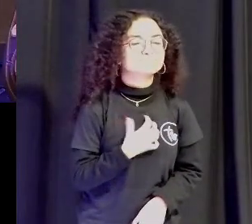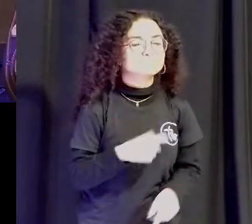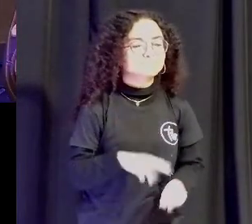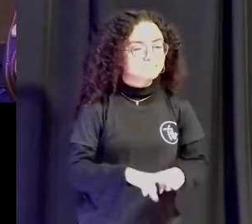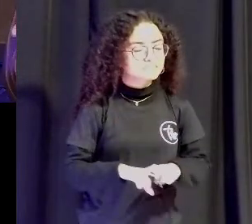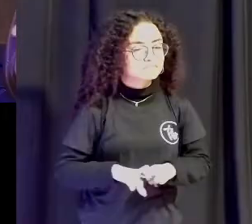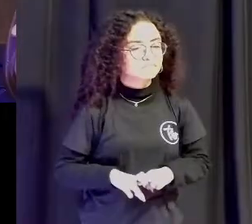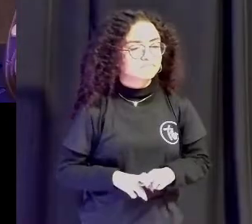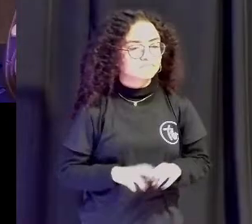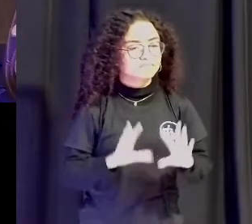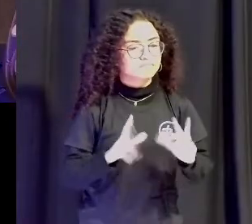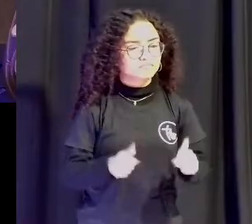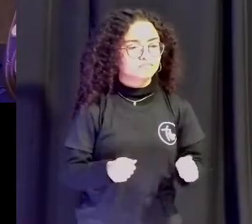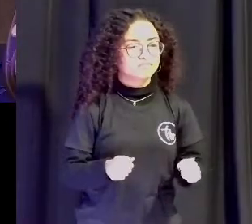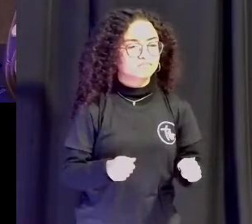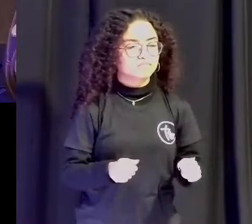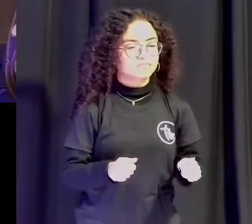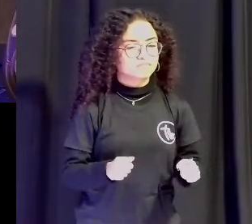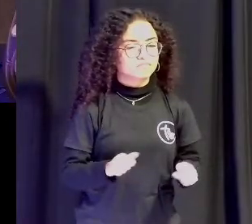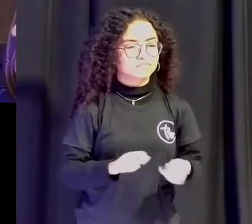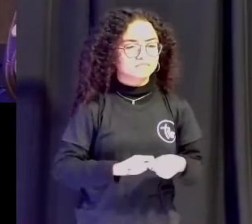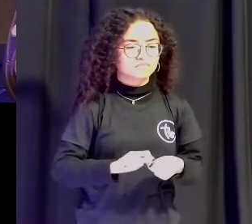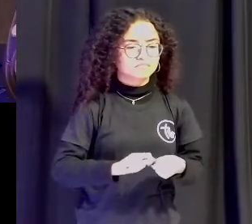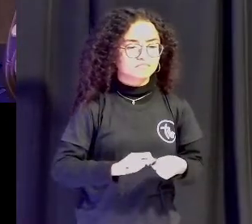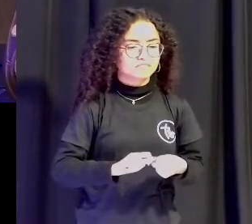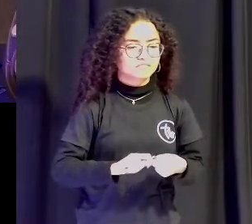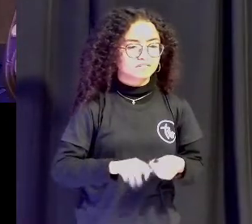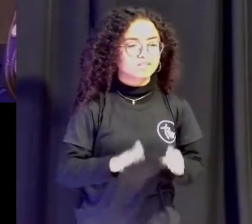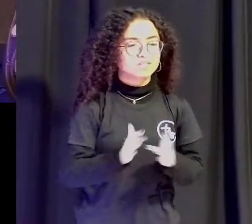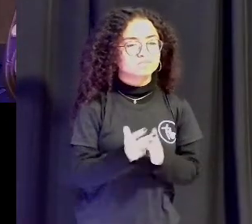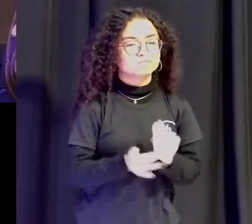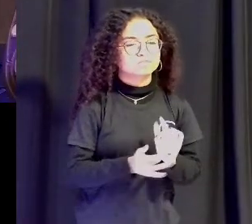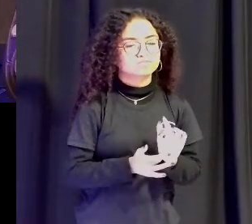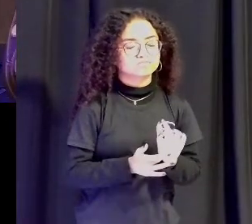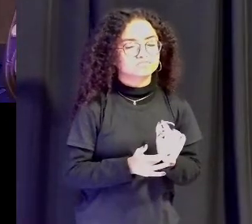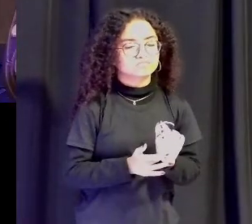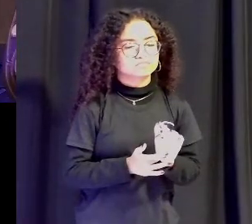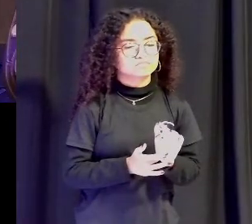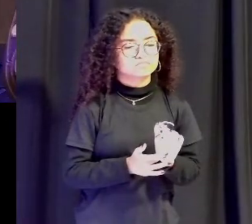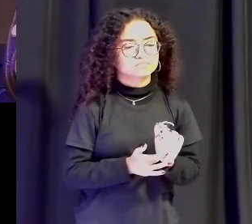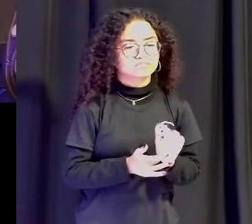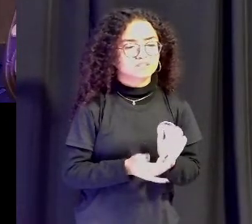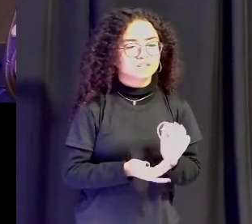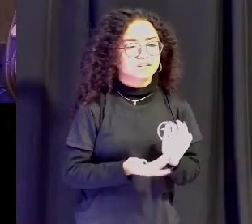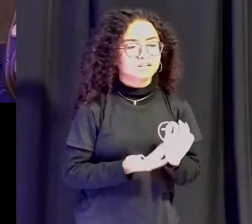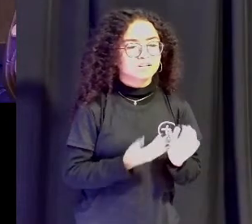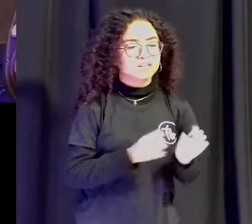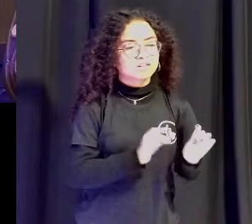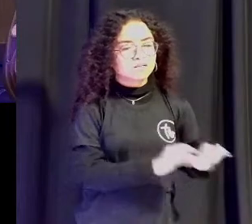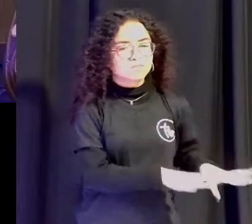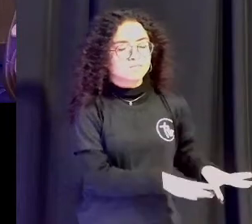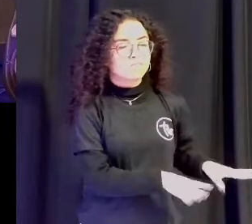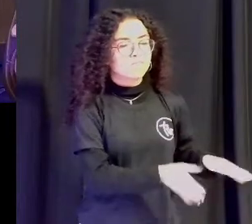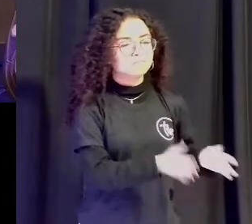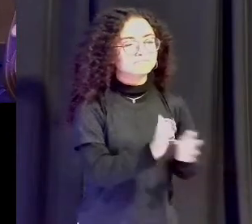Jesus, que negara há alguns dias atrás,